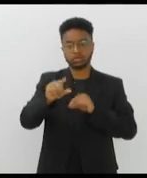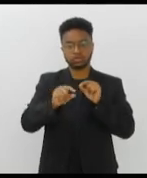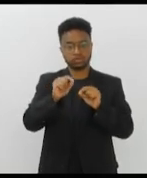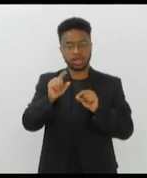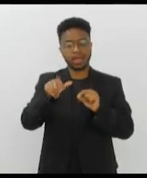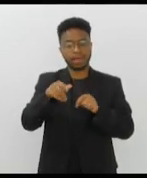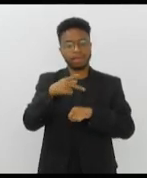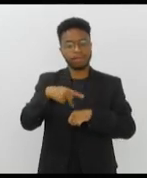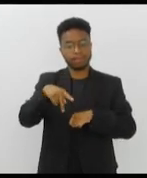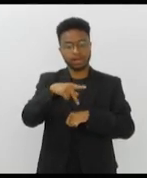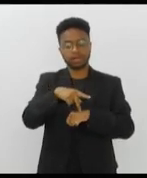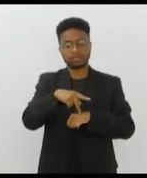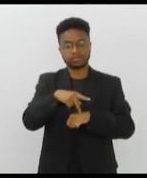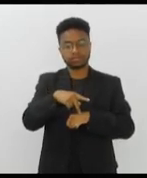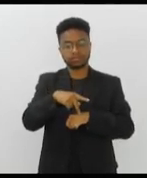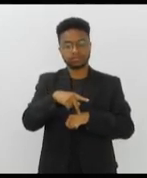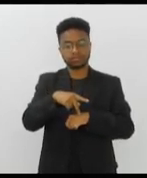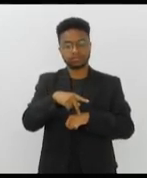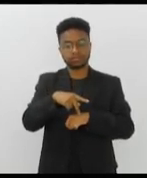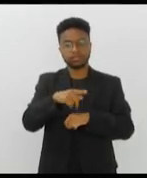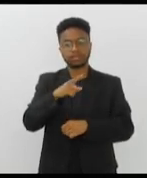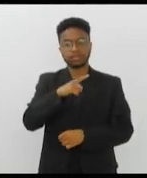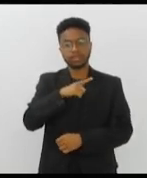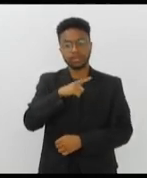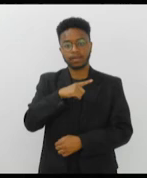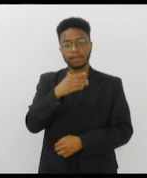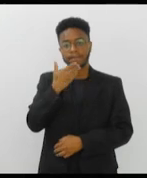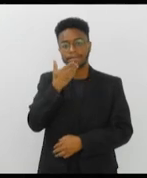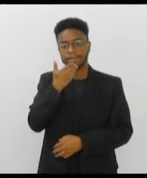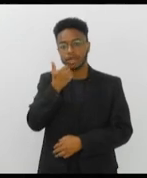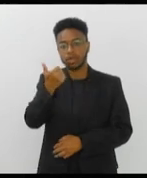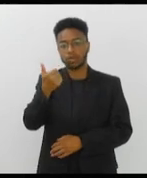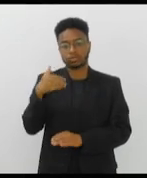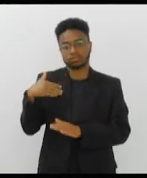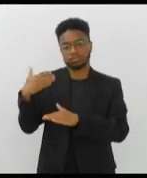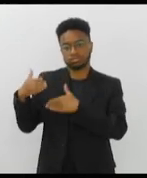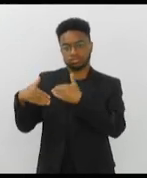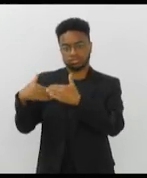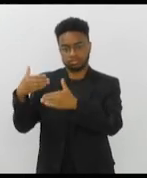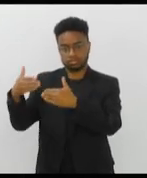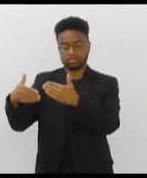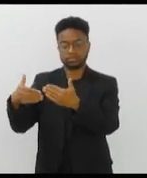aqueles que tem melhores índices de desenvolvimento